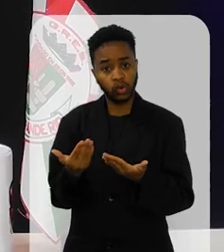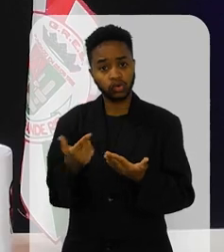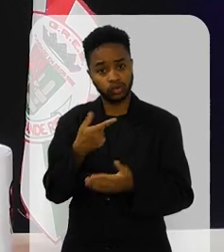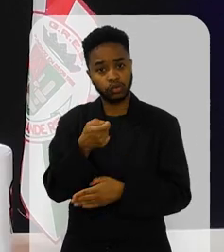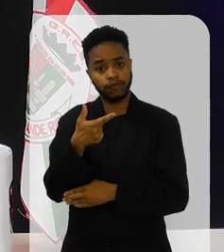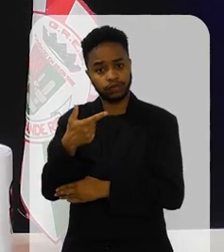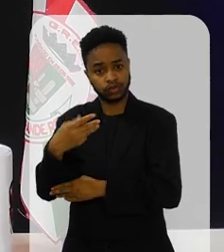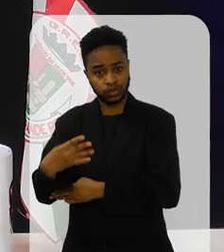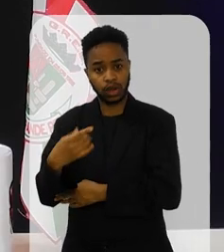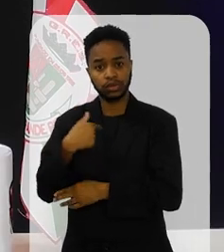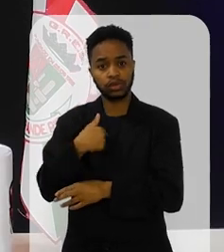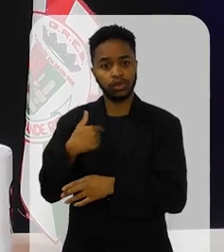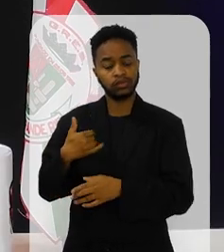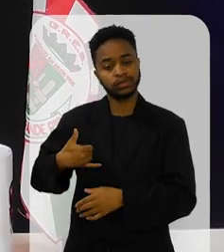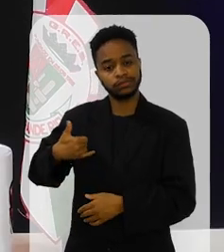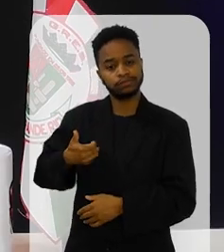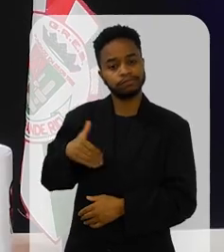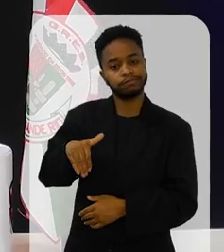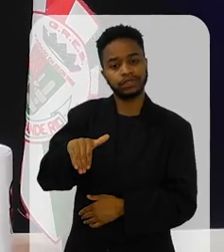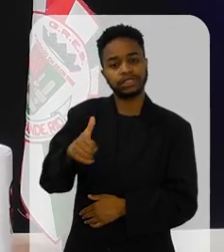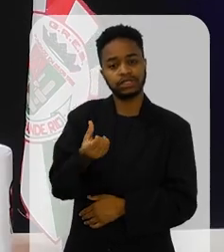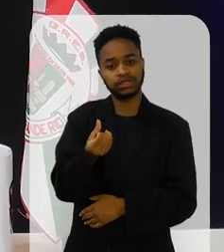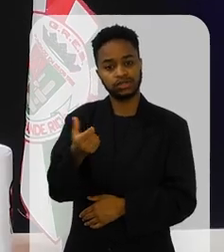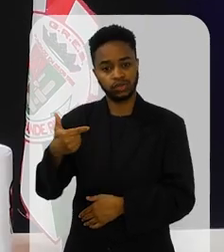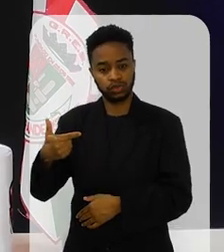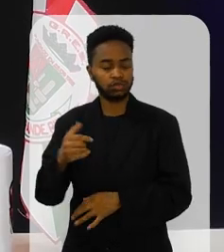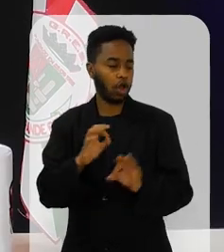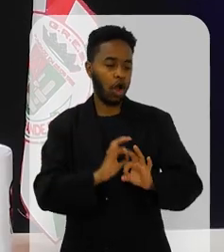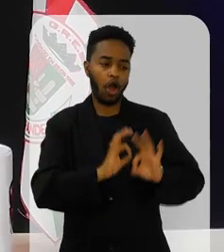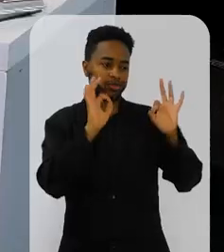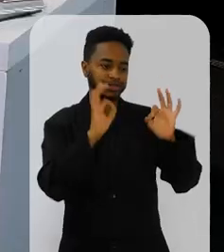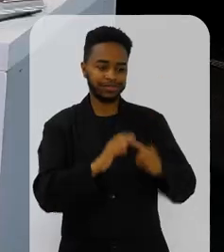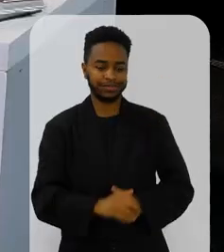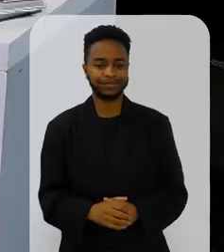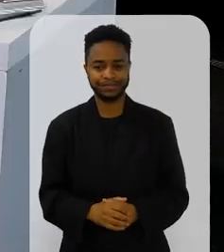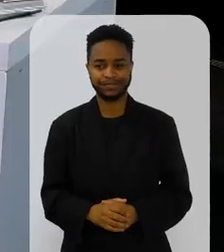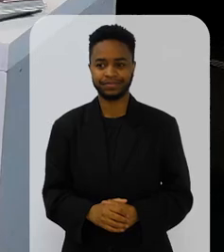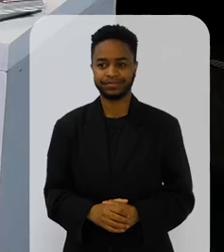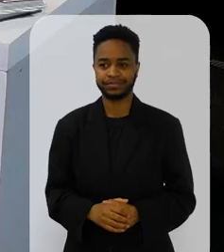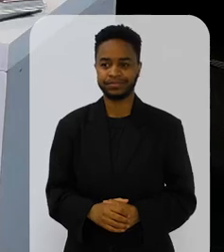Bira 2024, completando 62 anos. Tá ótimo.